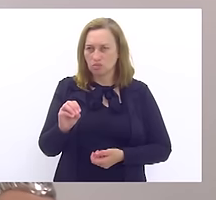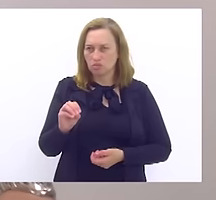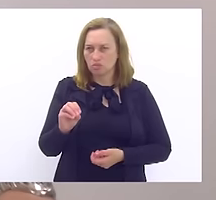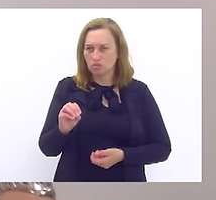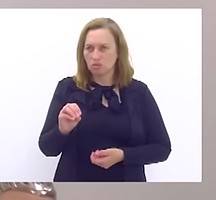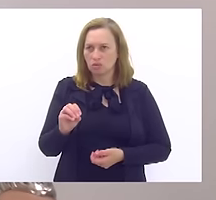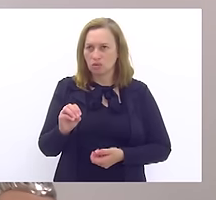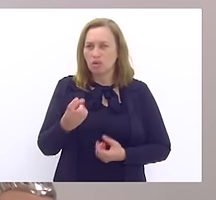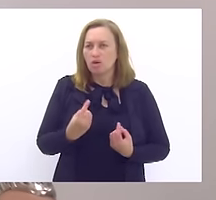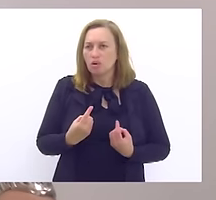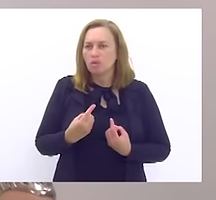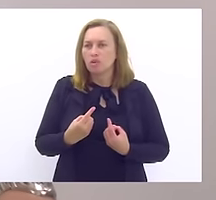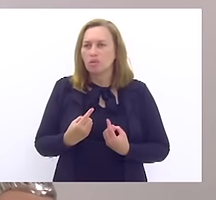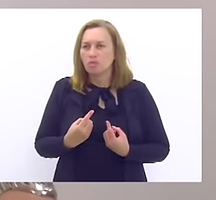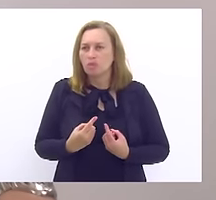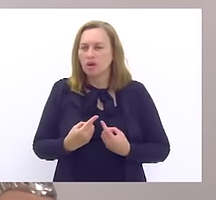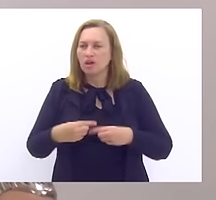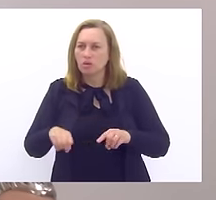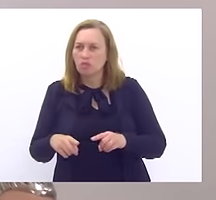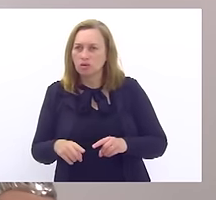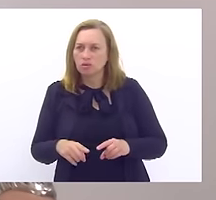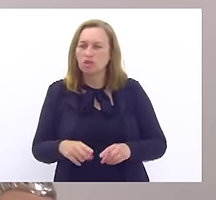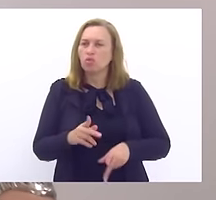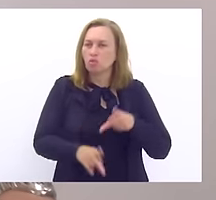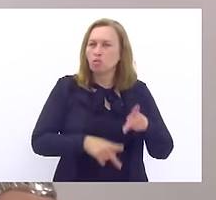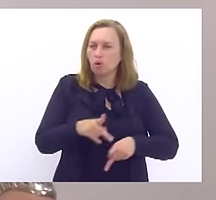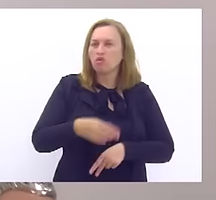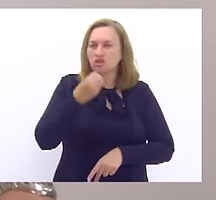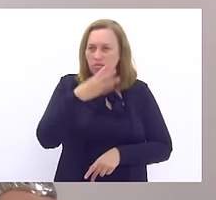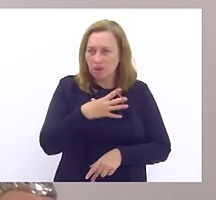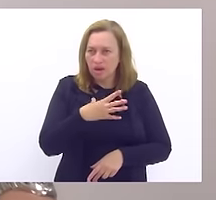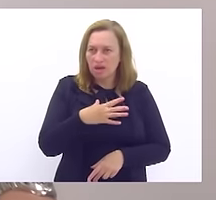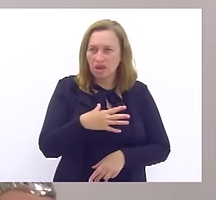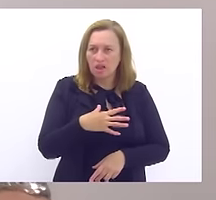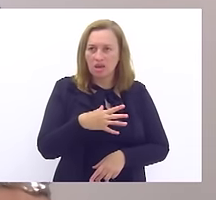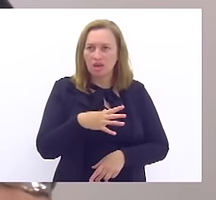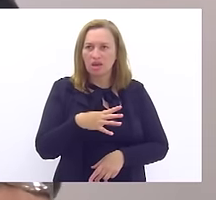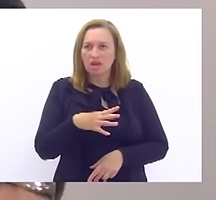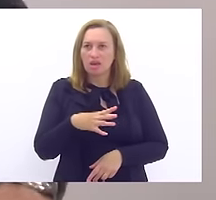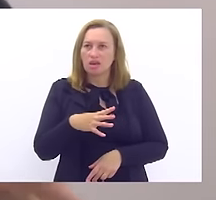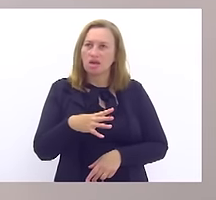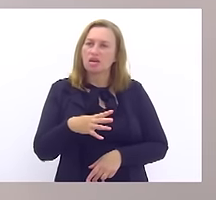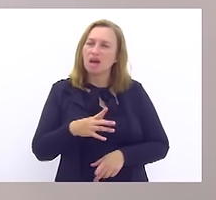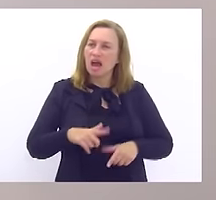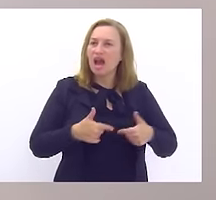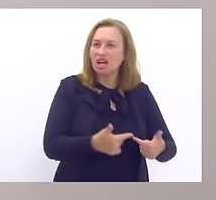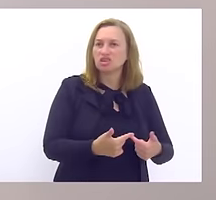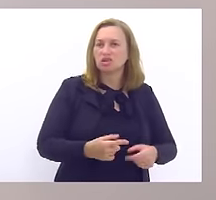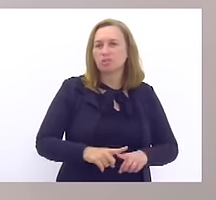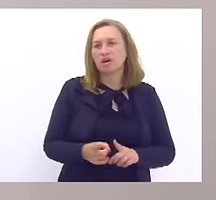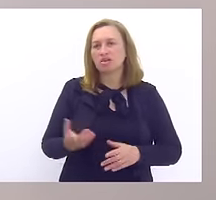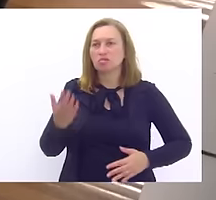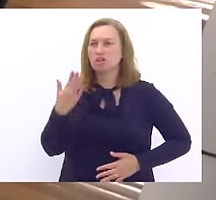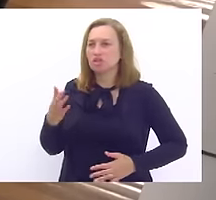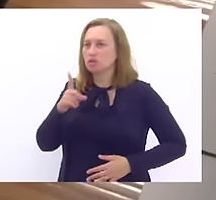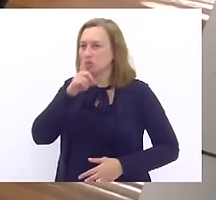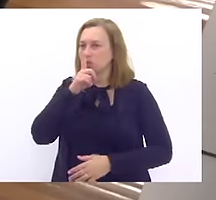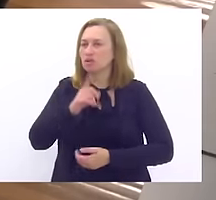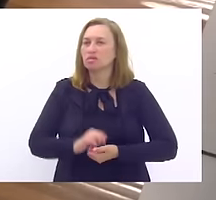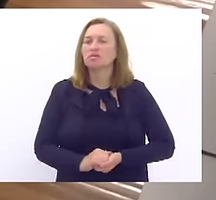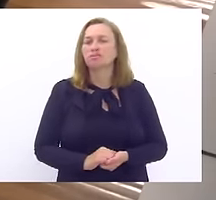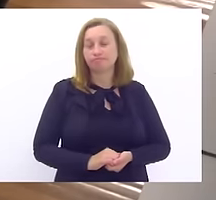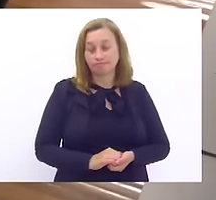afrontar o cidadão de bem o leão para enfrentar Vagabundo é um gatinho Presidente E aí nós encontramos